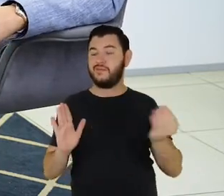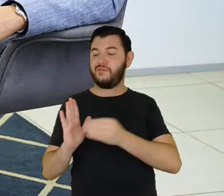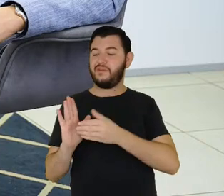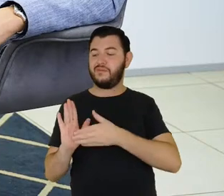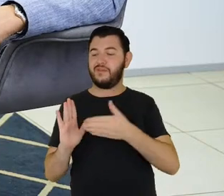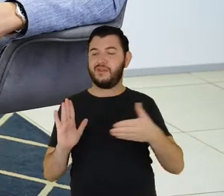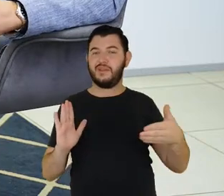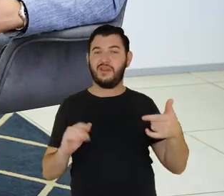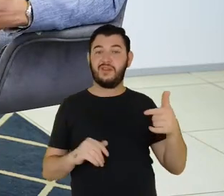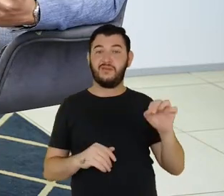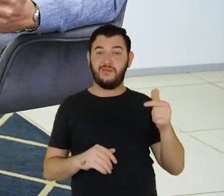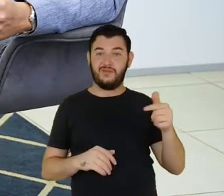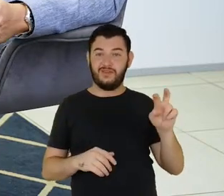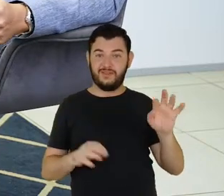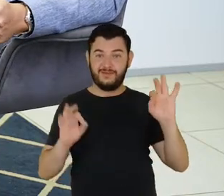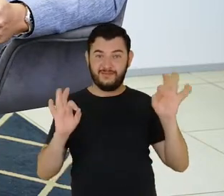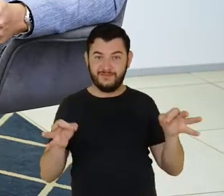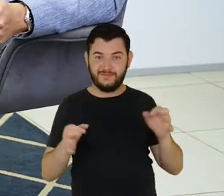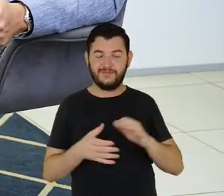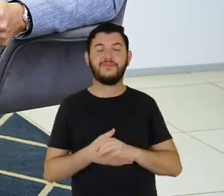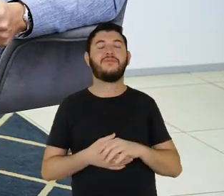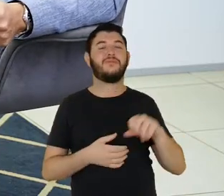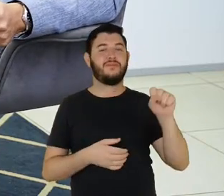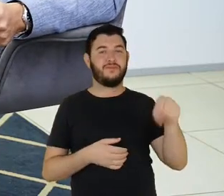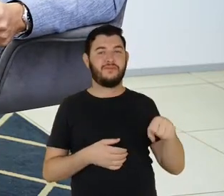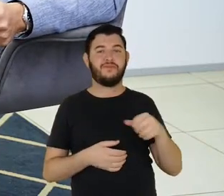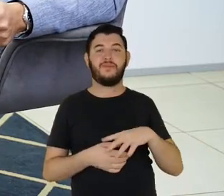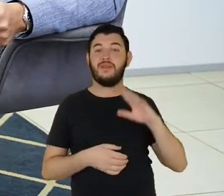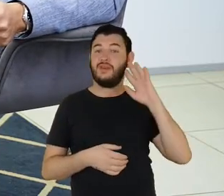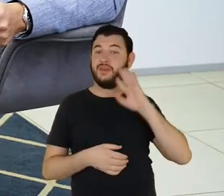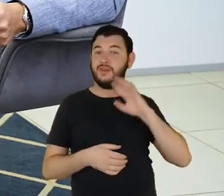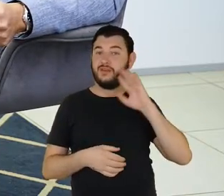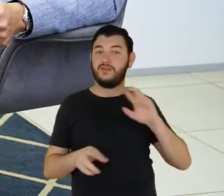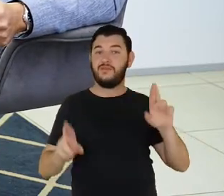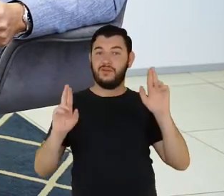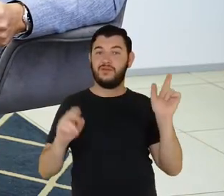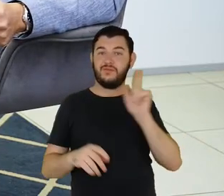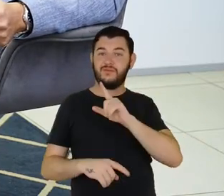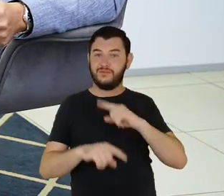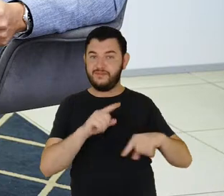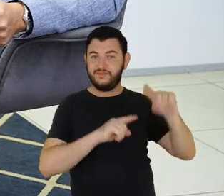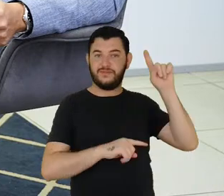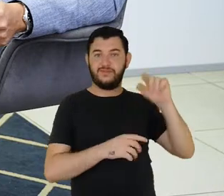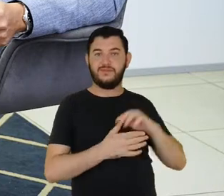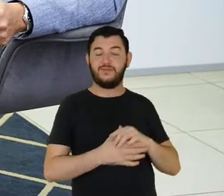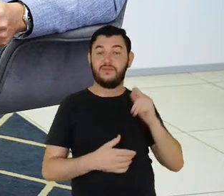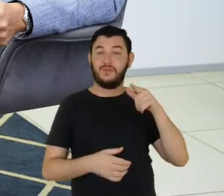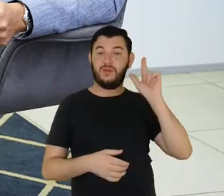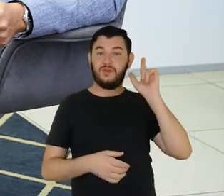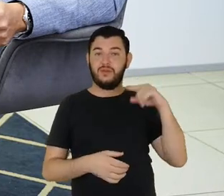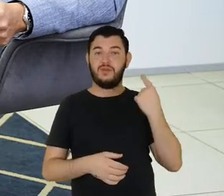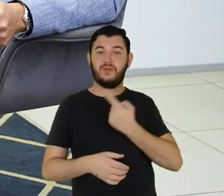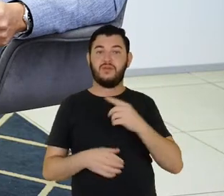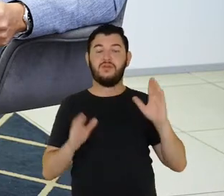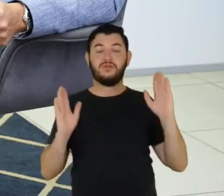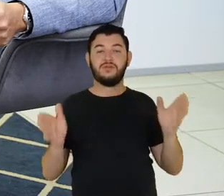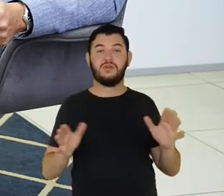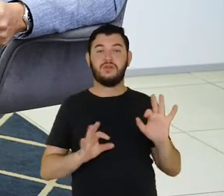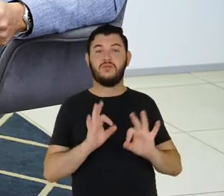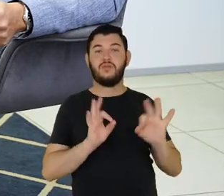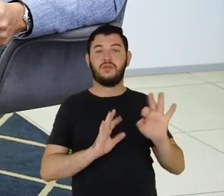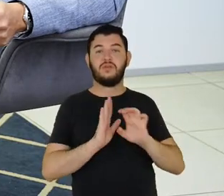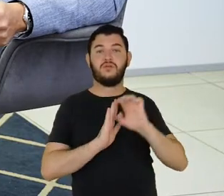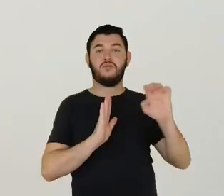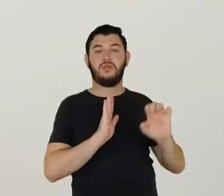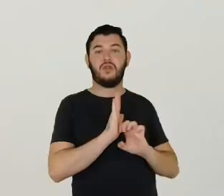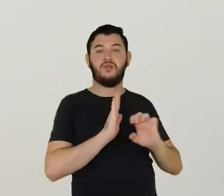Que legal. Tomara que você seja de exemplo. Ontem ficou pronto o estatuto da Filmar S.A. Vai ser uma empresa de economia mista, com você